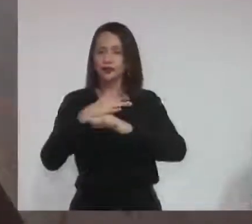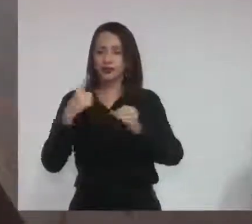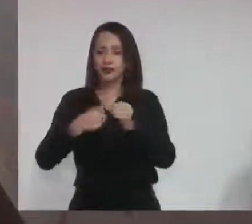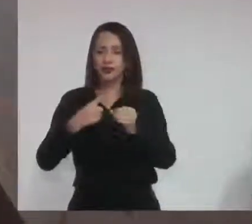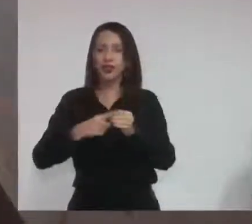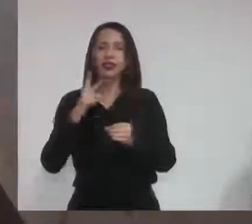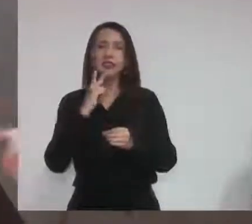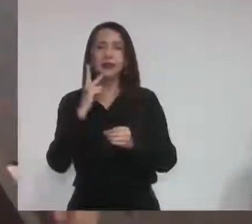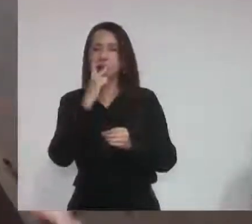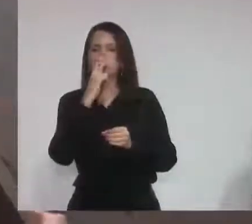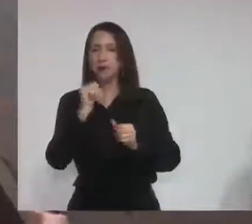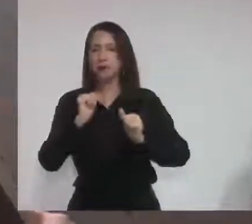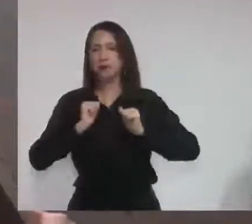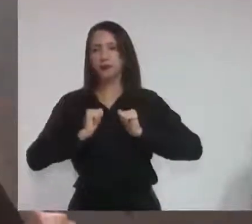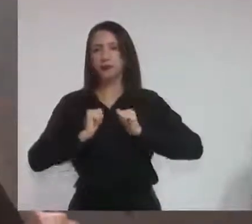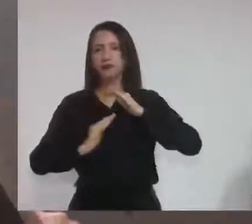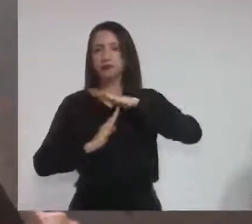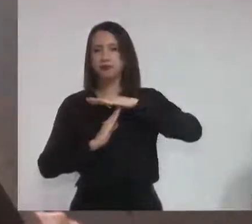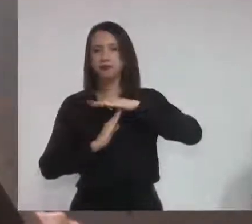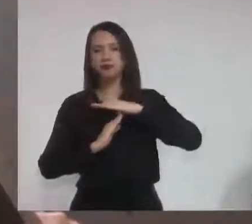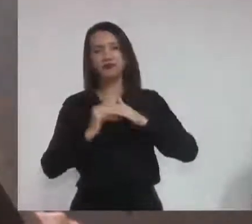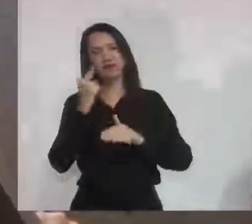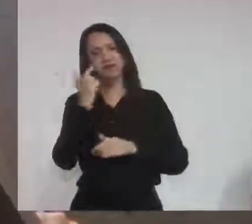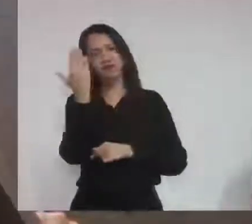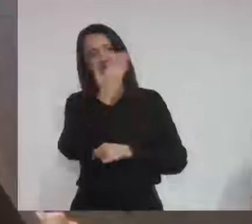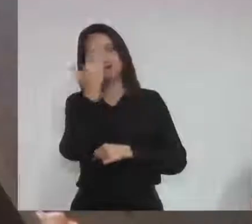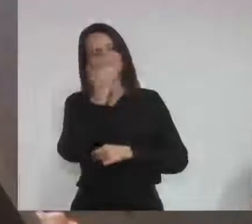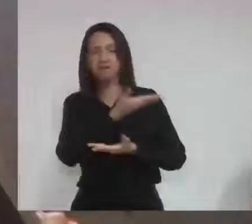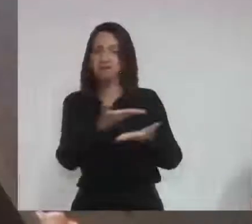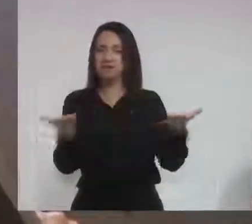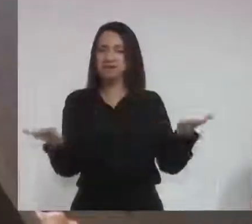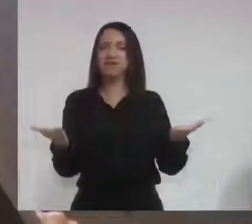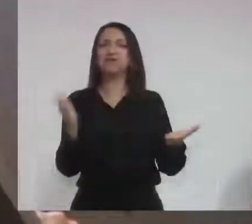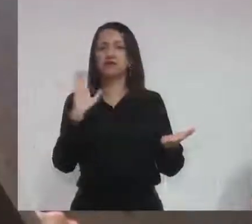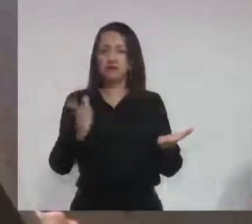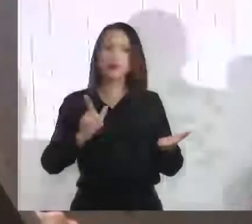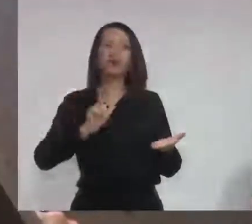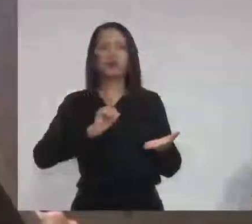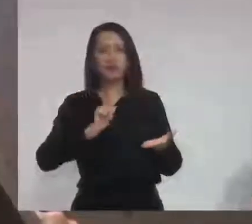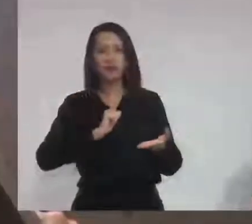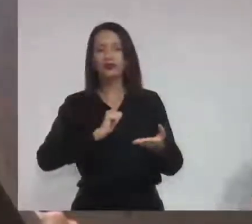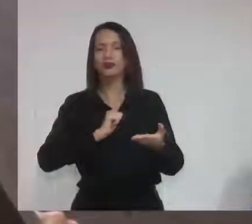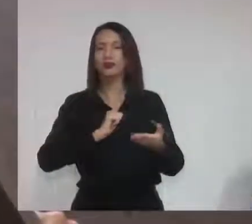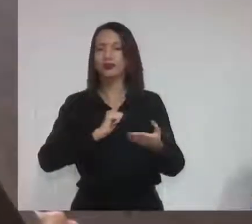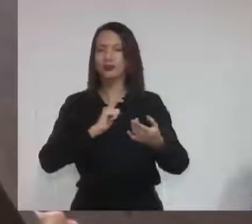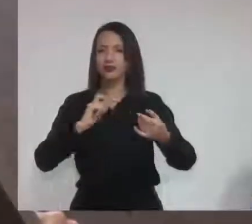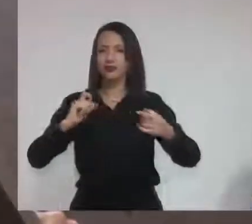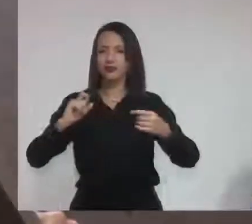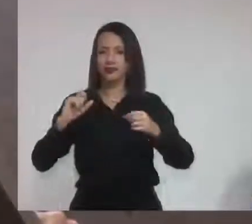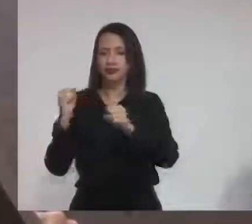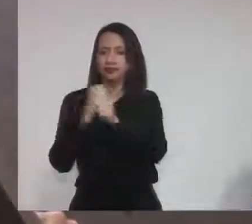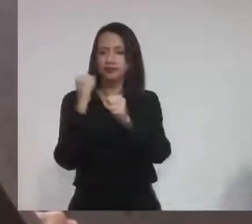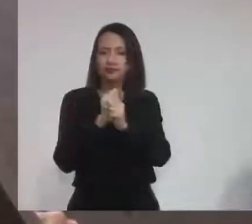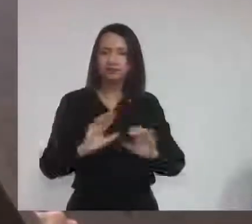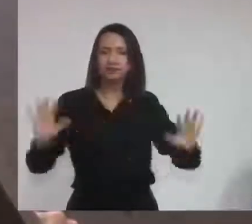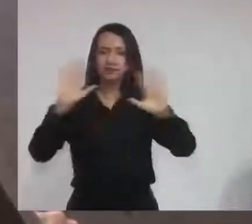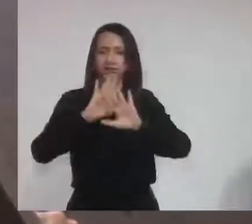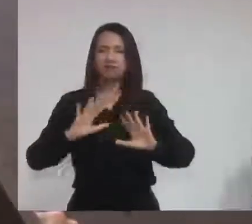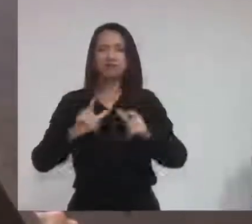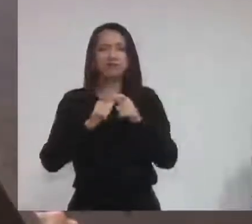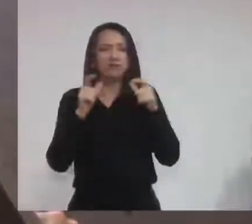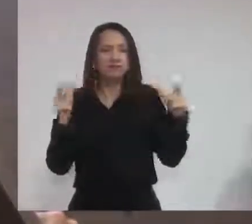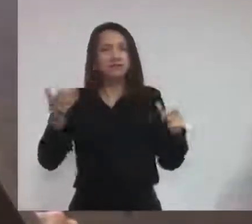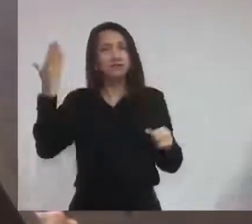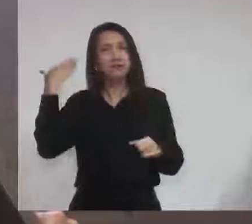está parada? Eu não vejo dessa forma. Eu acho que a cidade já teve, em relação a obras, muito mais obras